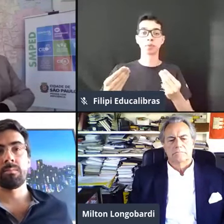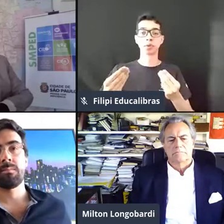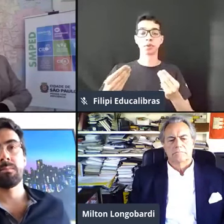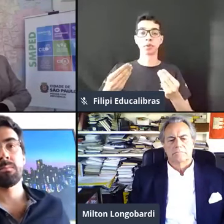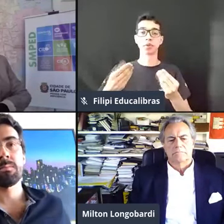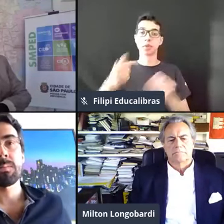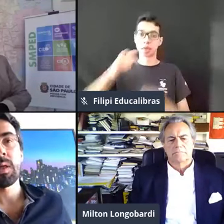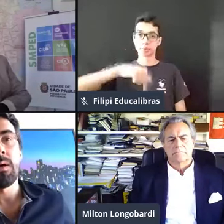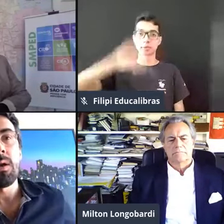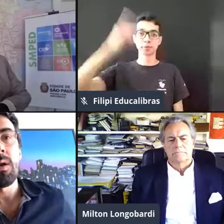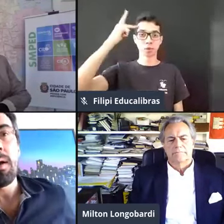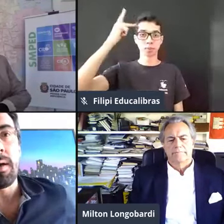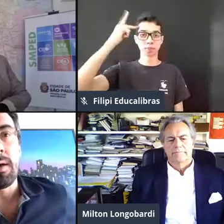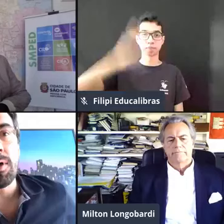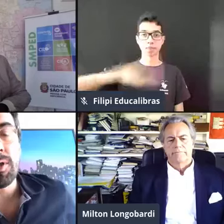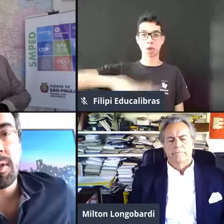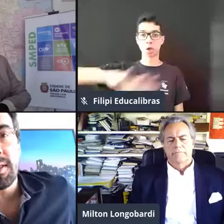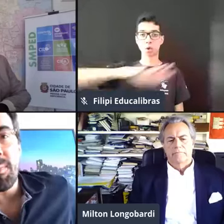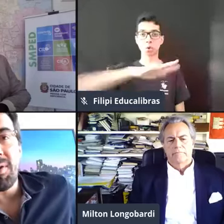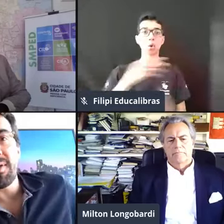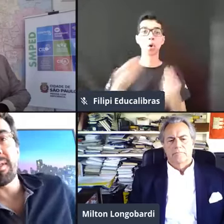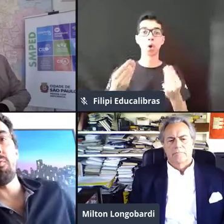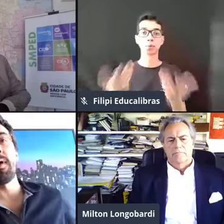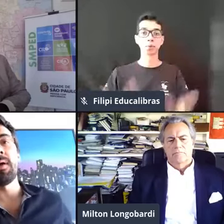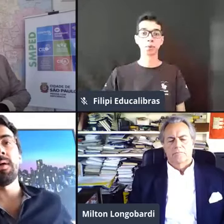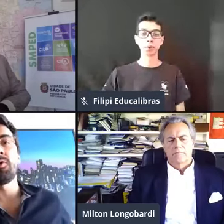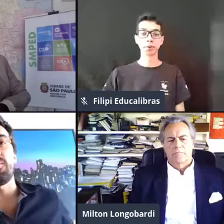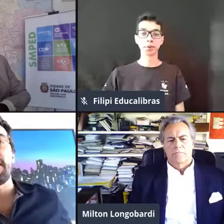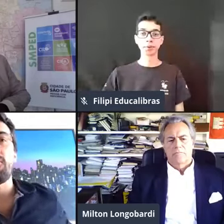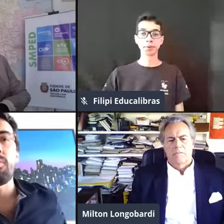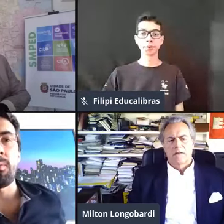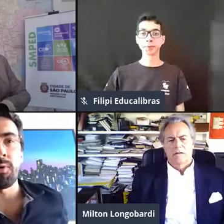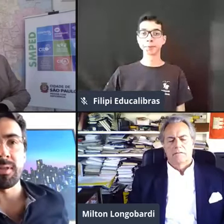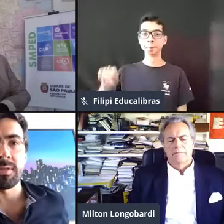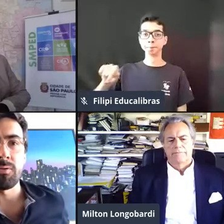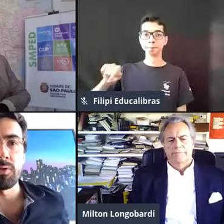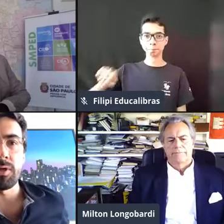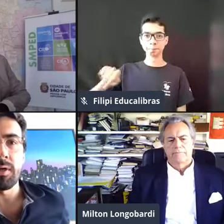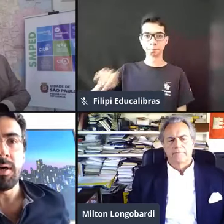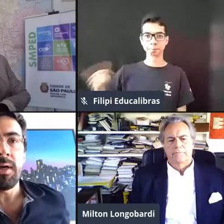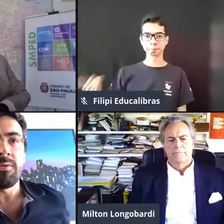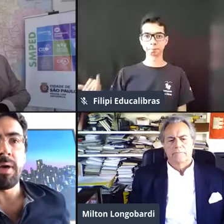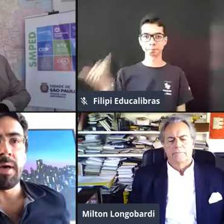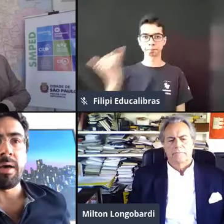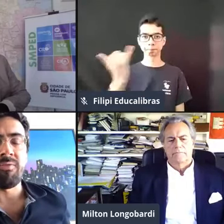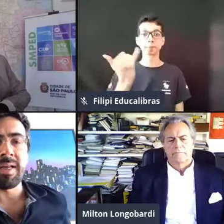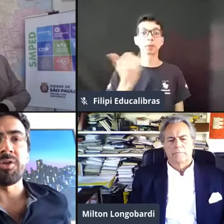Paulo? Eu acho que dá até para fazer um gancho aí com a posição de